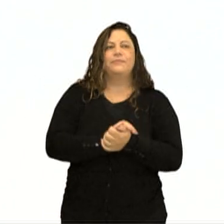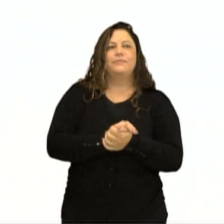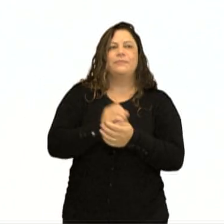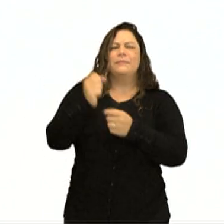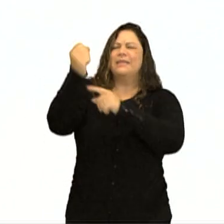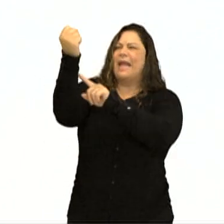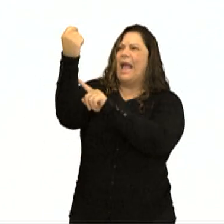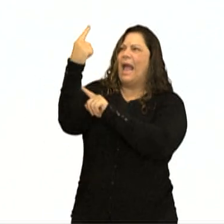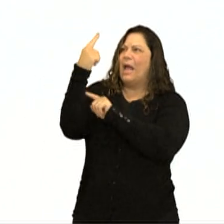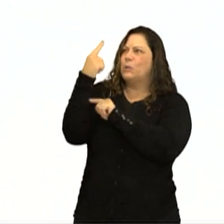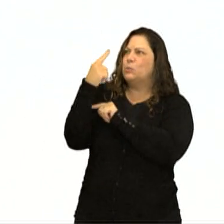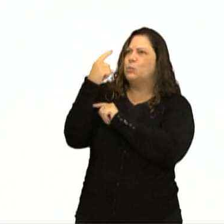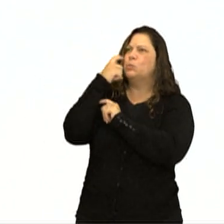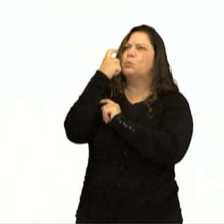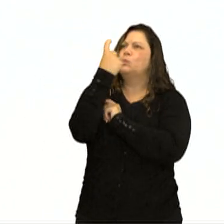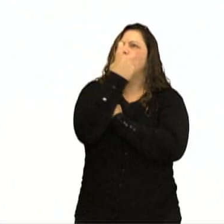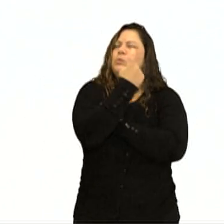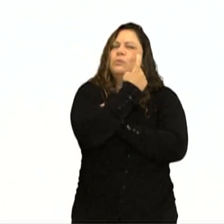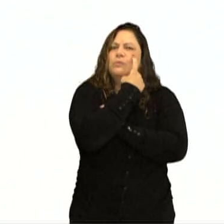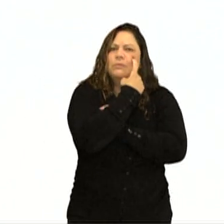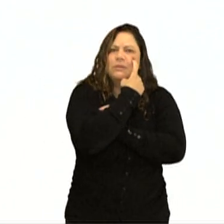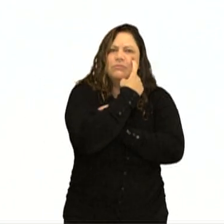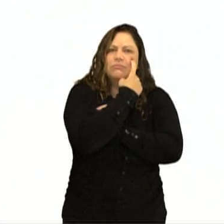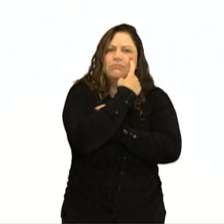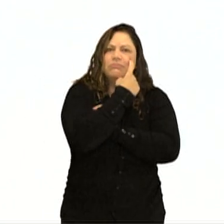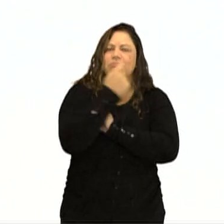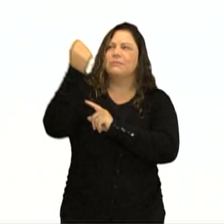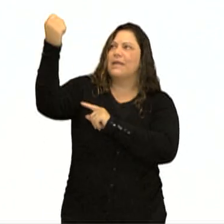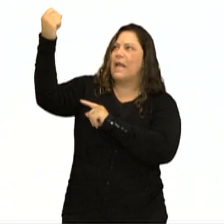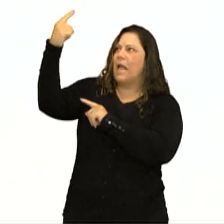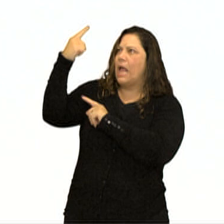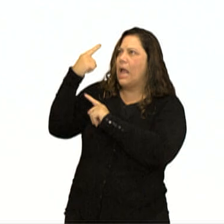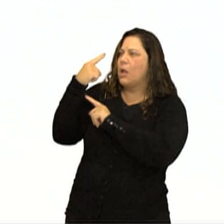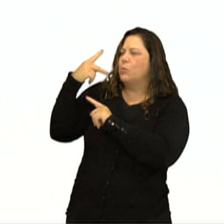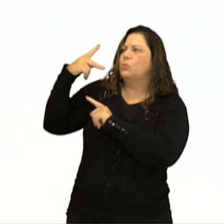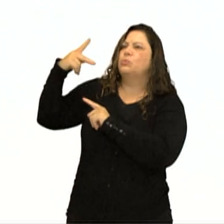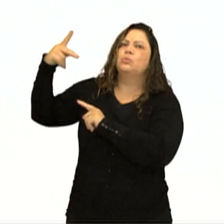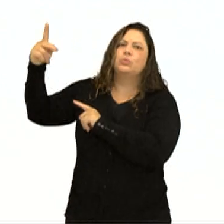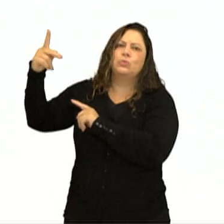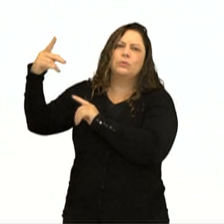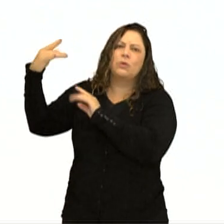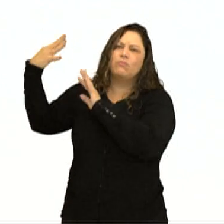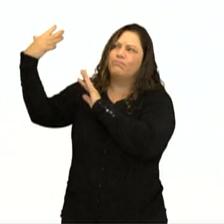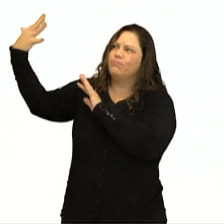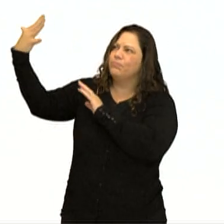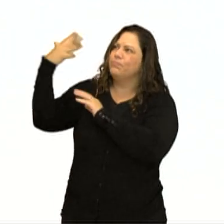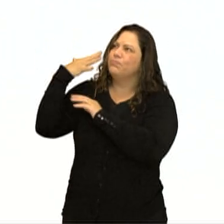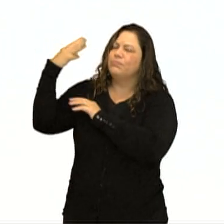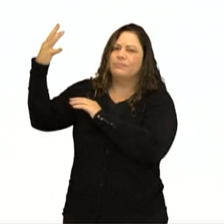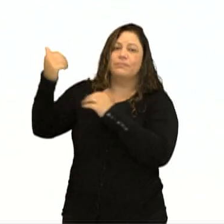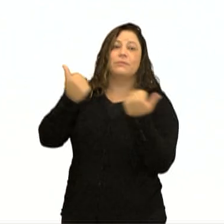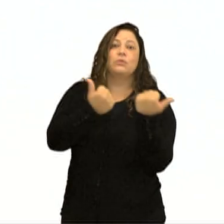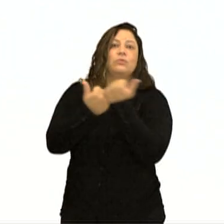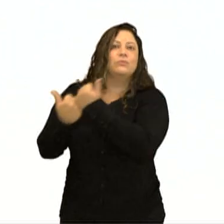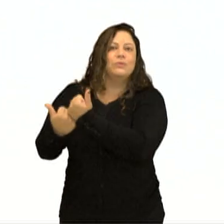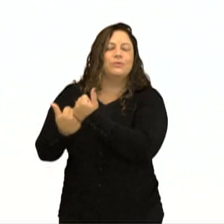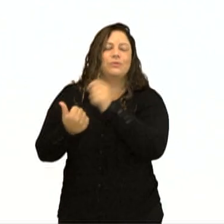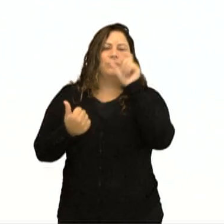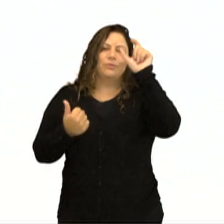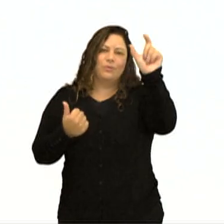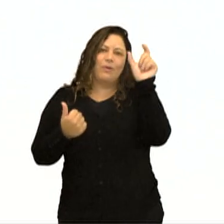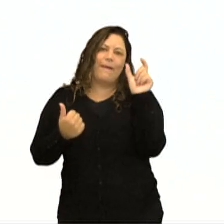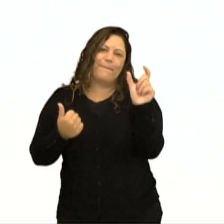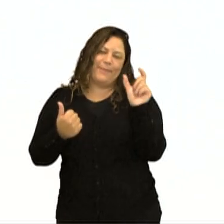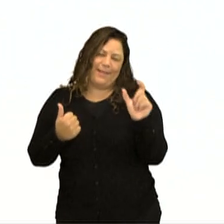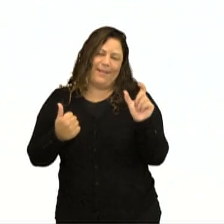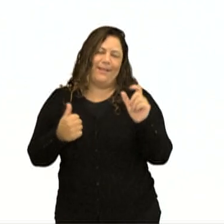luz dos olhos teus. Sobre isso, atividade letra A. Substitua com uma palavra cada termo